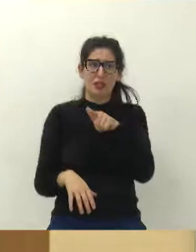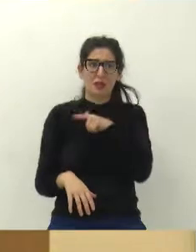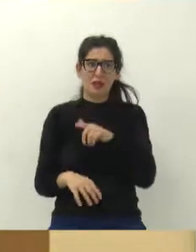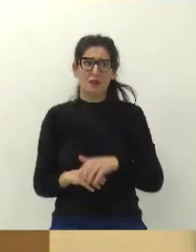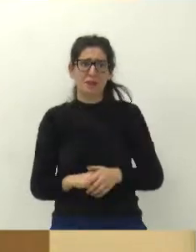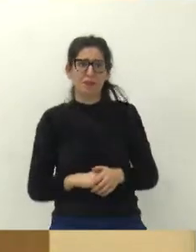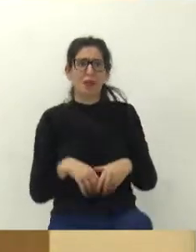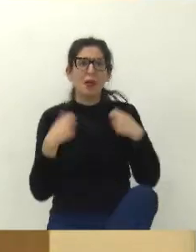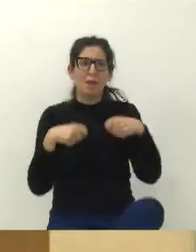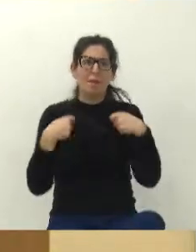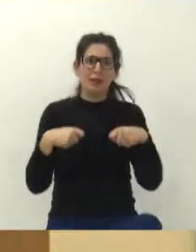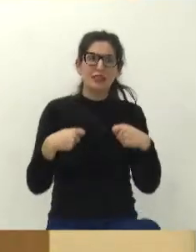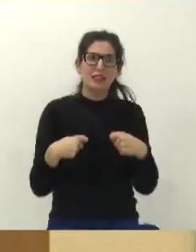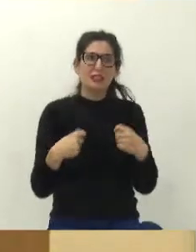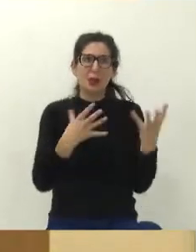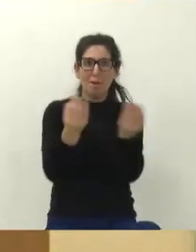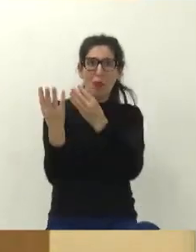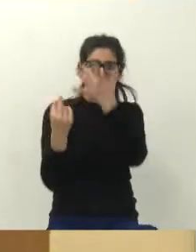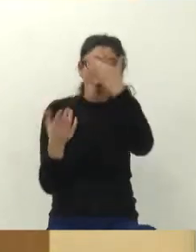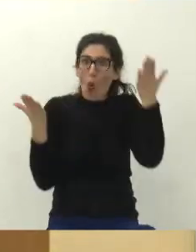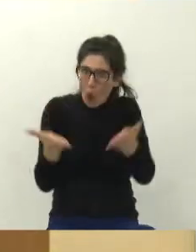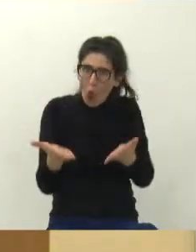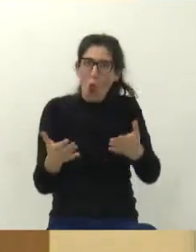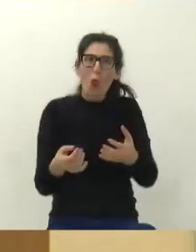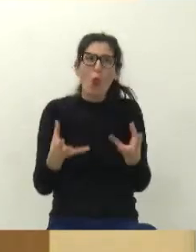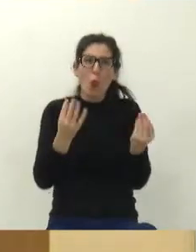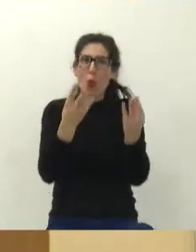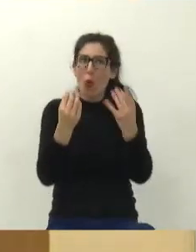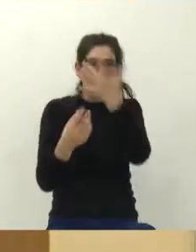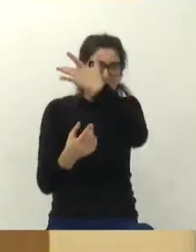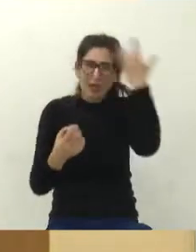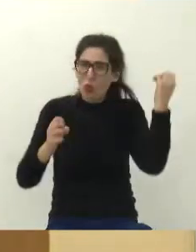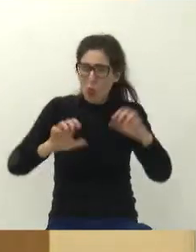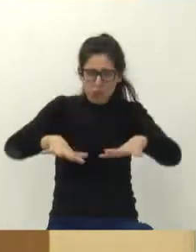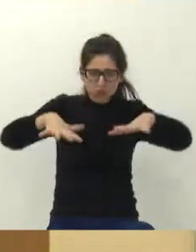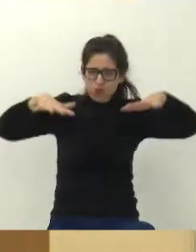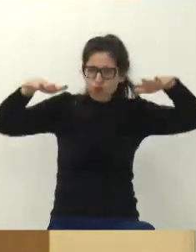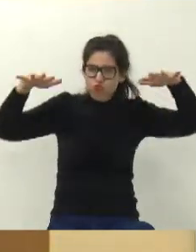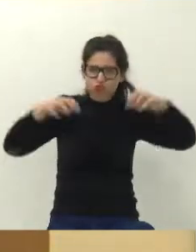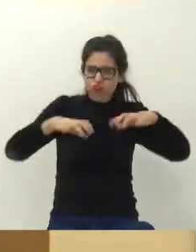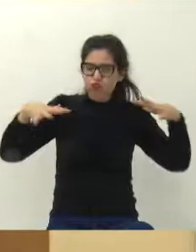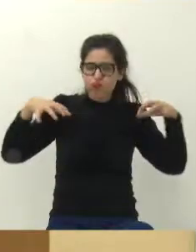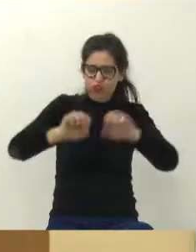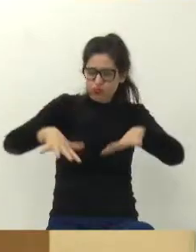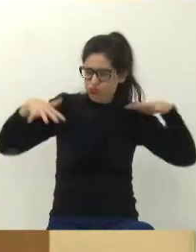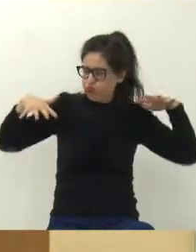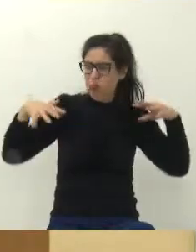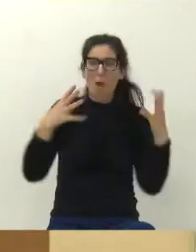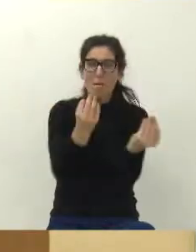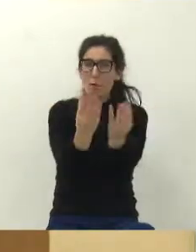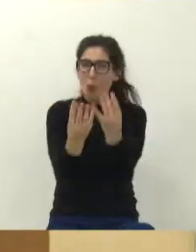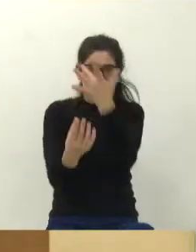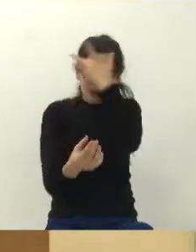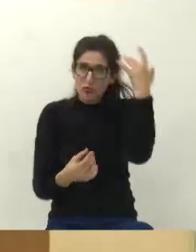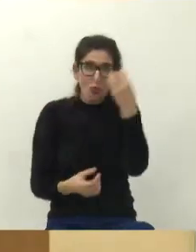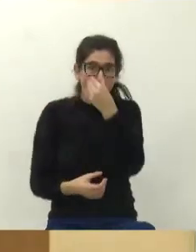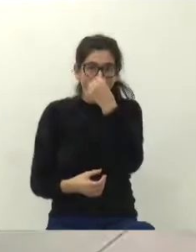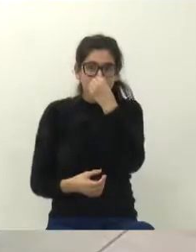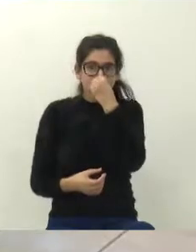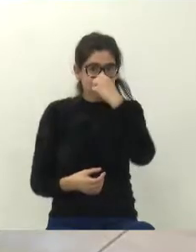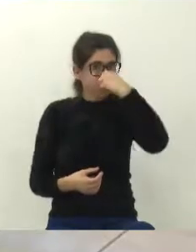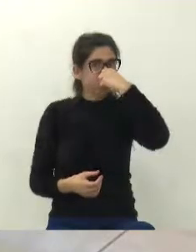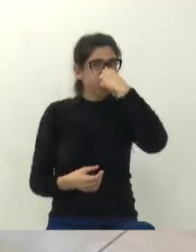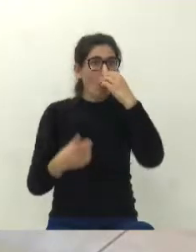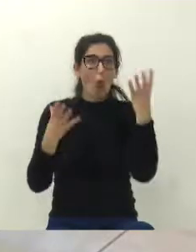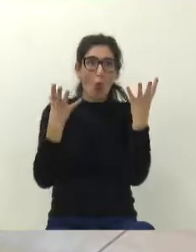vir mais pessoas. Hoje estava lotado, né? Pela votação que teve aqui hoje. Eu acho que deveria estar assim, lotado como hoje, quando as pessoas reclamam. Não